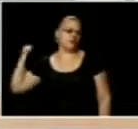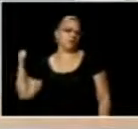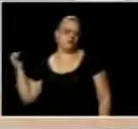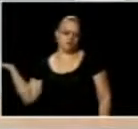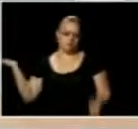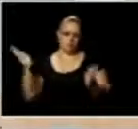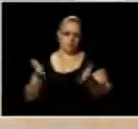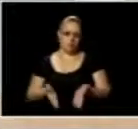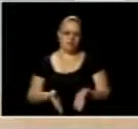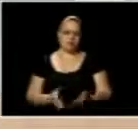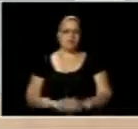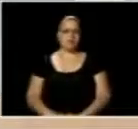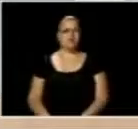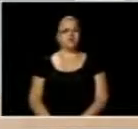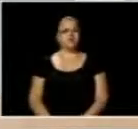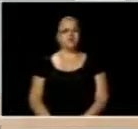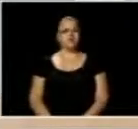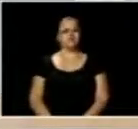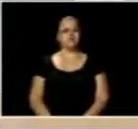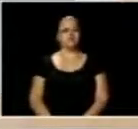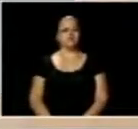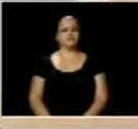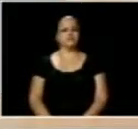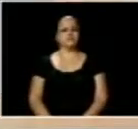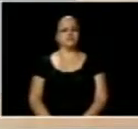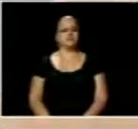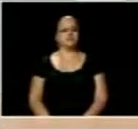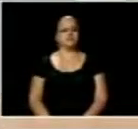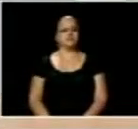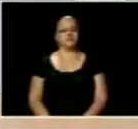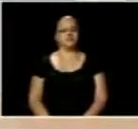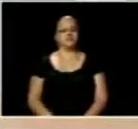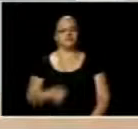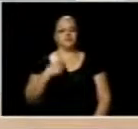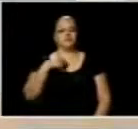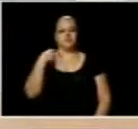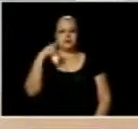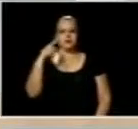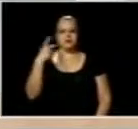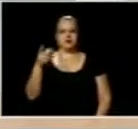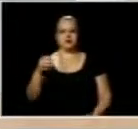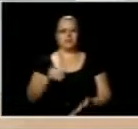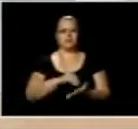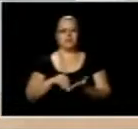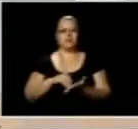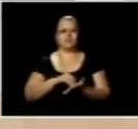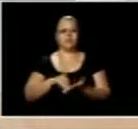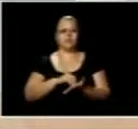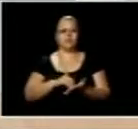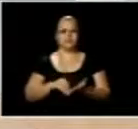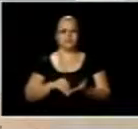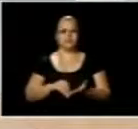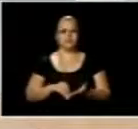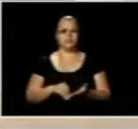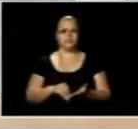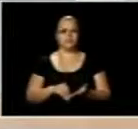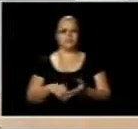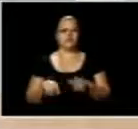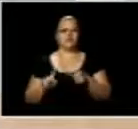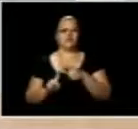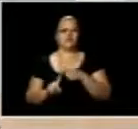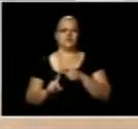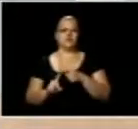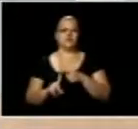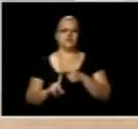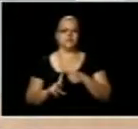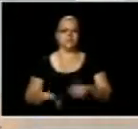Mas eu vou colocar um tema aqui a respeito de secretaria, do que nós estamos debatendo tanto hoje. Primeiro que essa casa